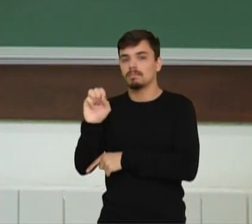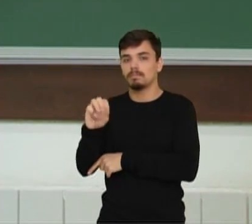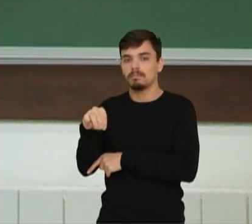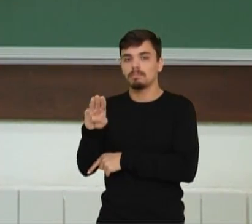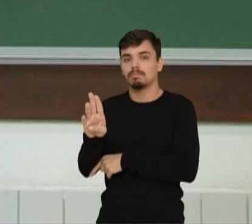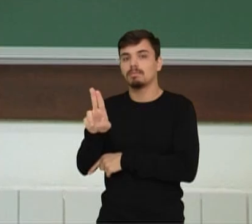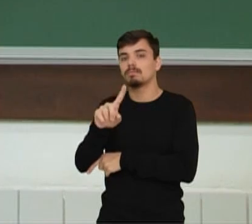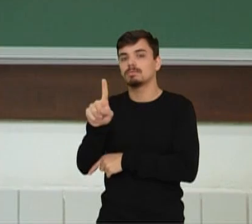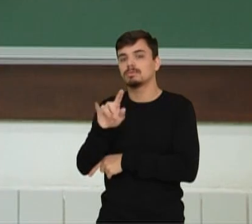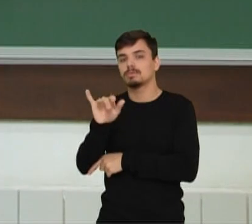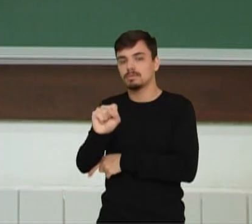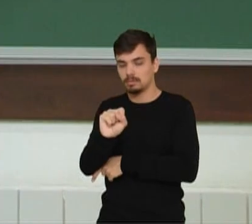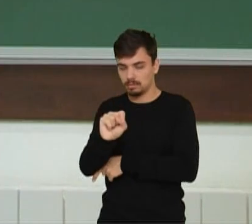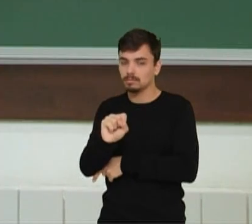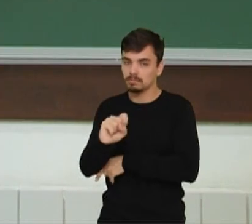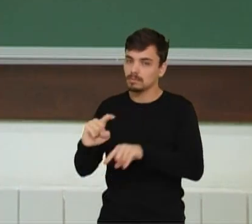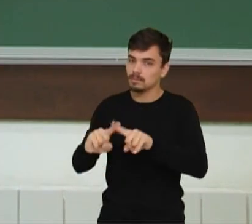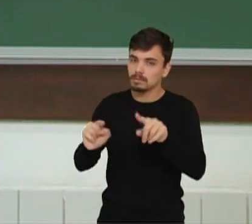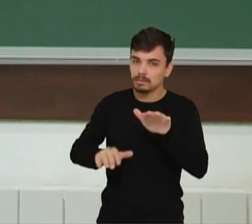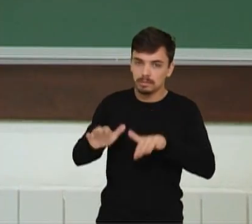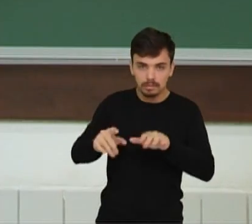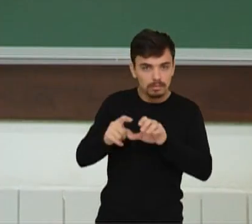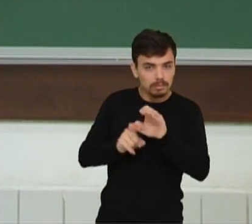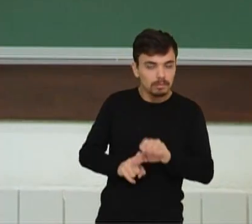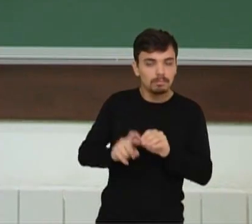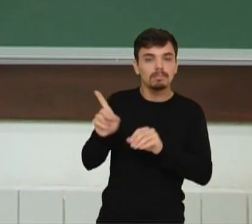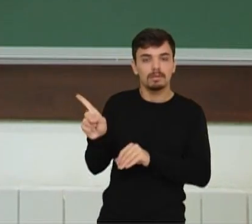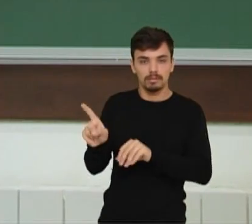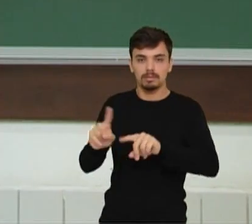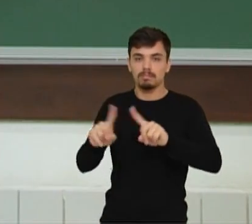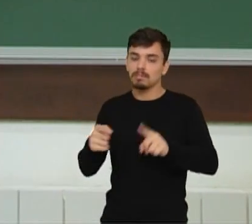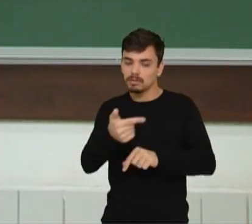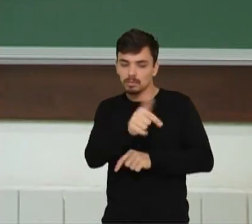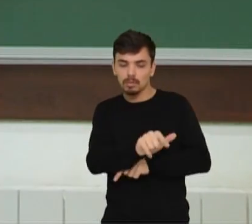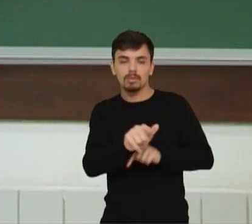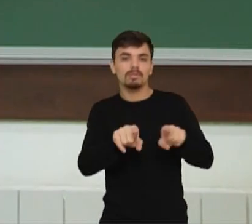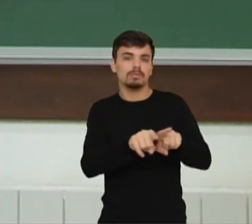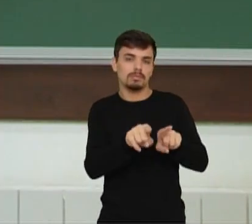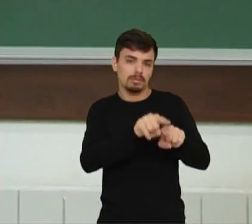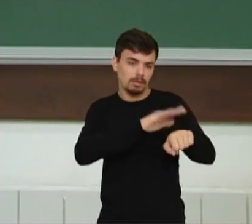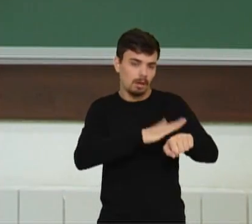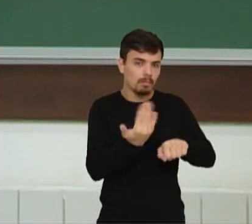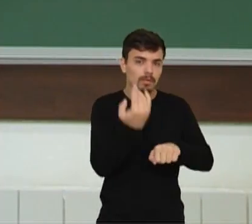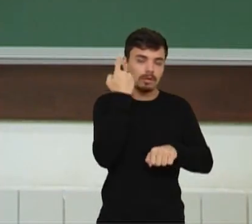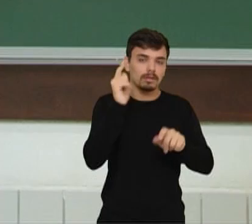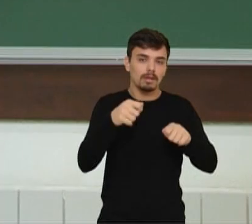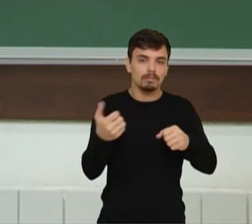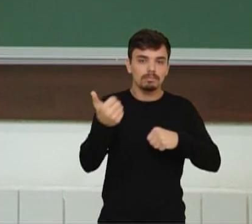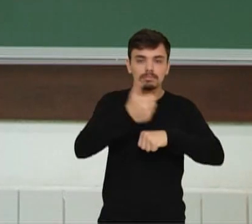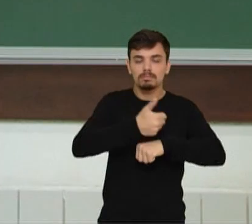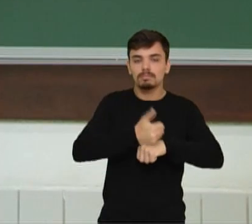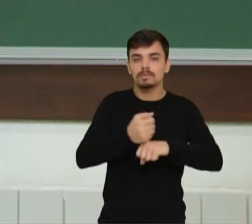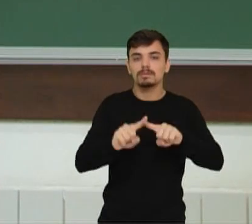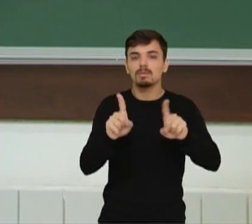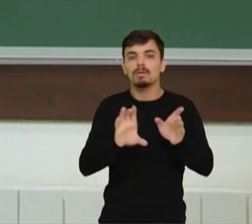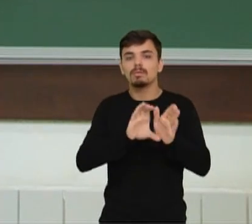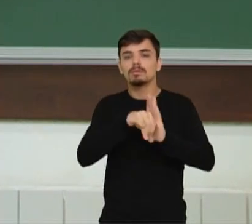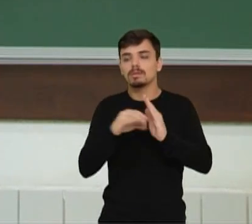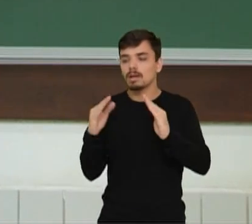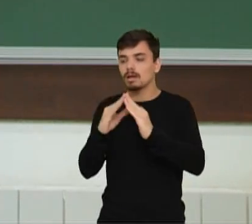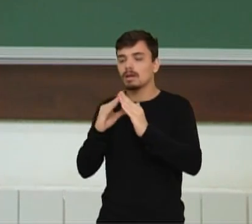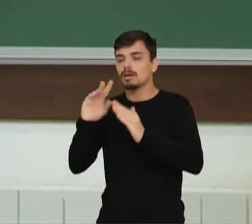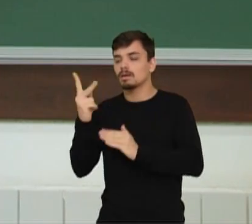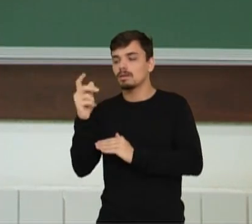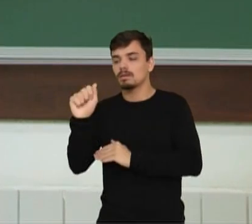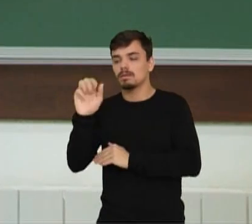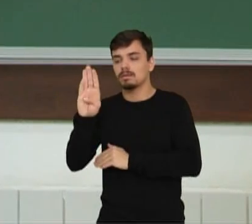viver em outro local porque ele depende do bambu, mas que em outros momentos ele pode ter ocupado outros habitats. Qual que é o conceito de habitat? Qual que é o conceito